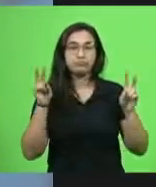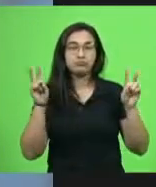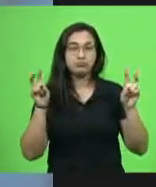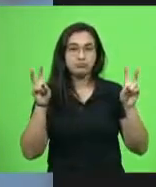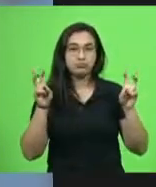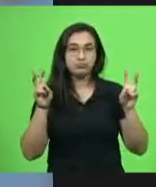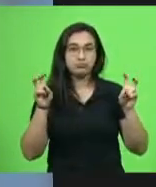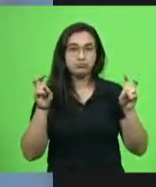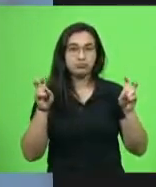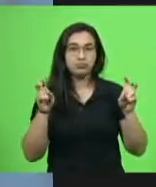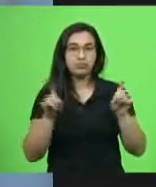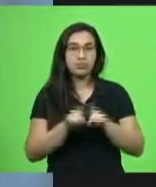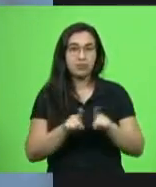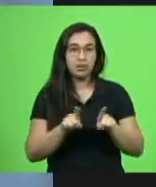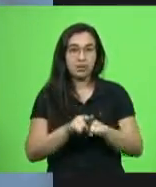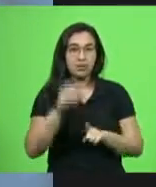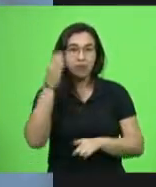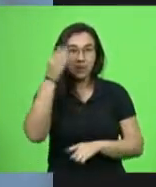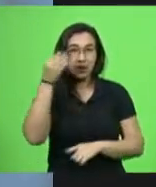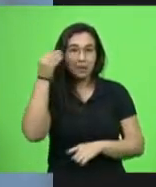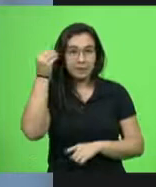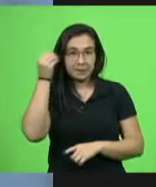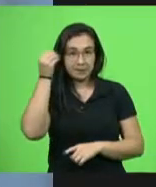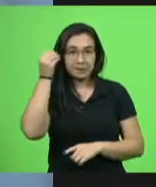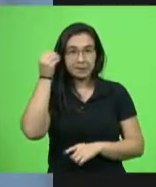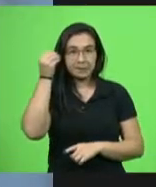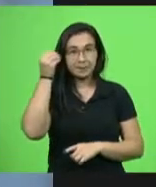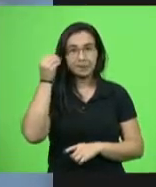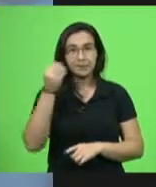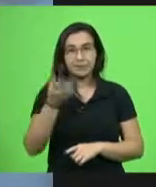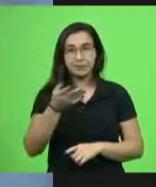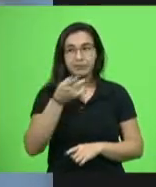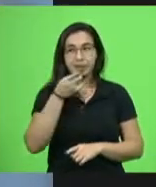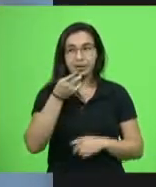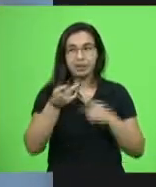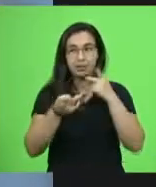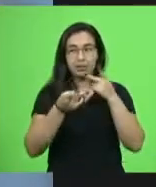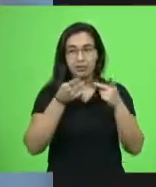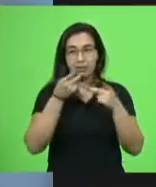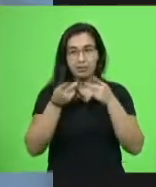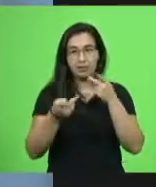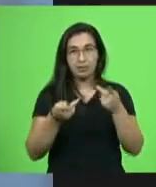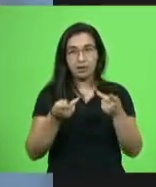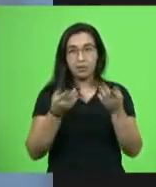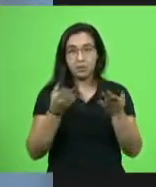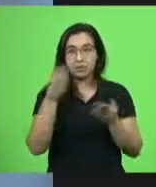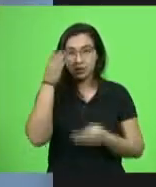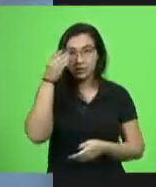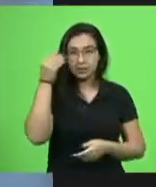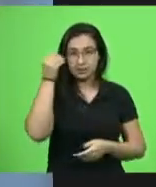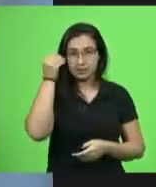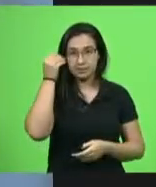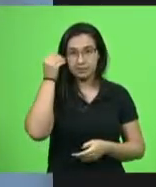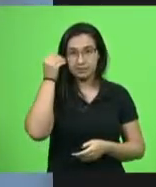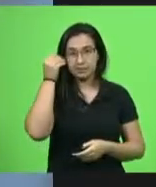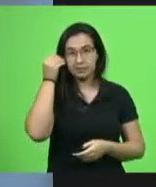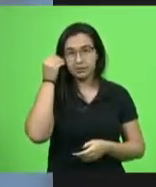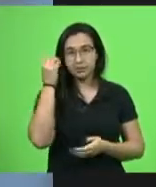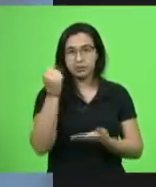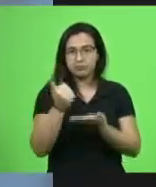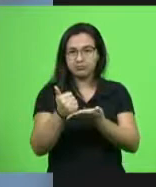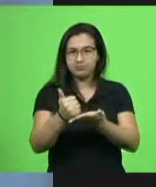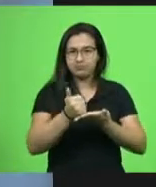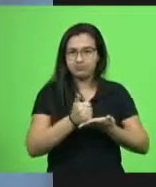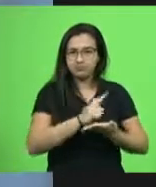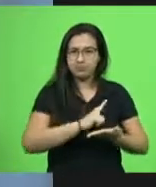da deputada Luciane Carminati. Quero fazer, Luciane, das tuas palavras, do apoio do governador,